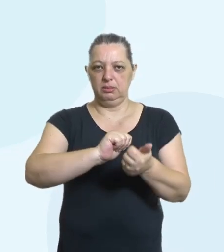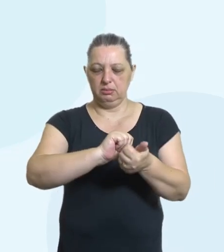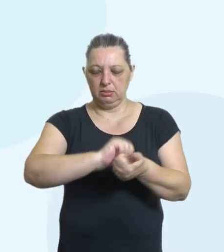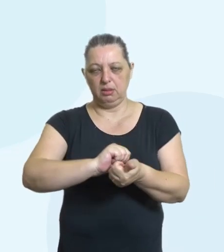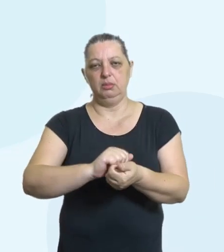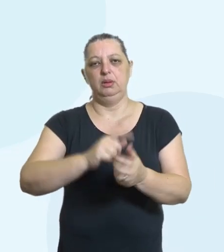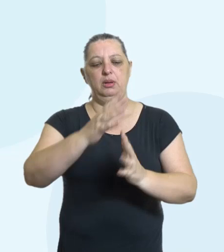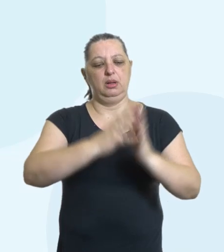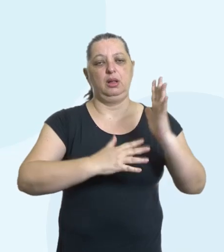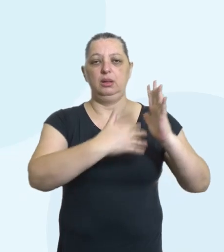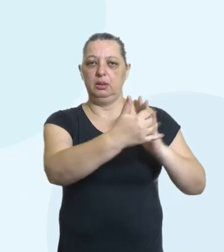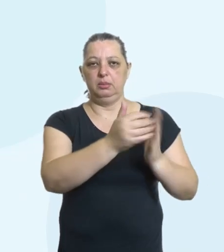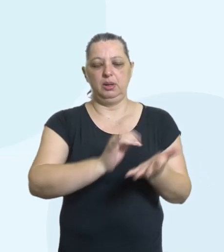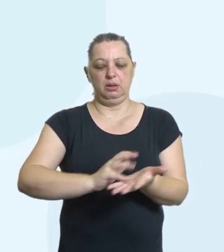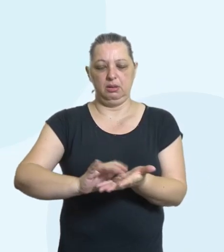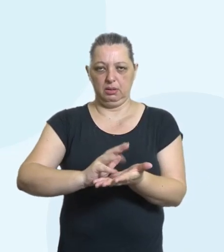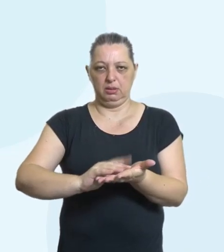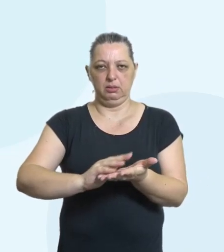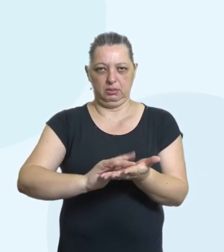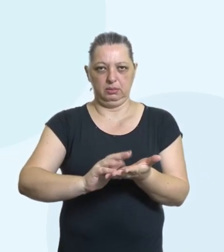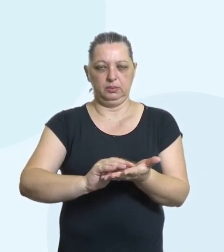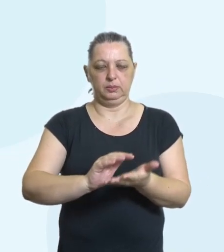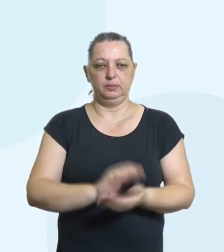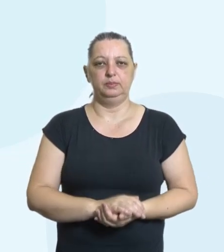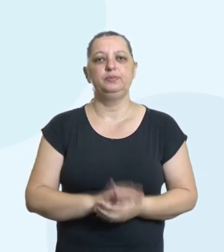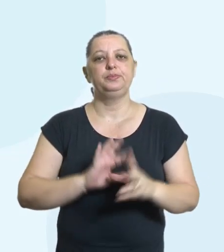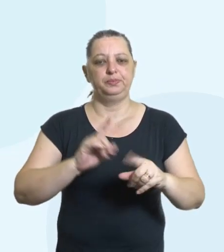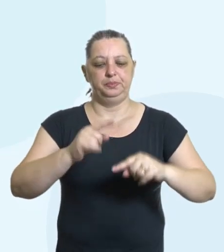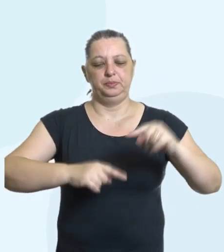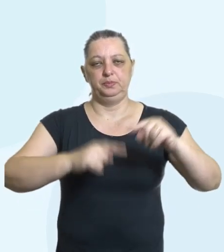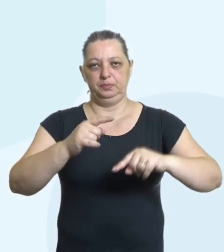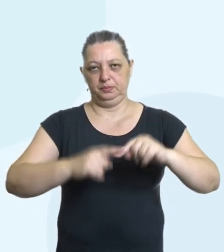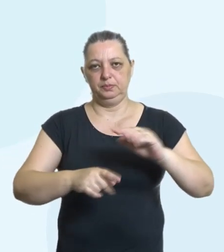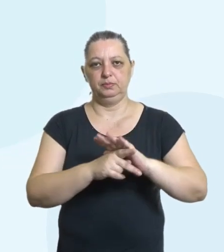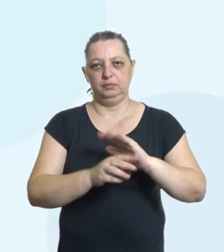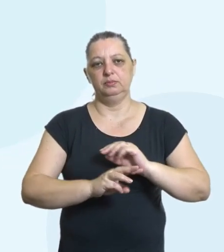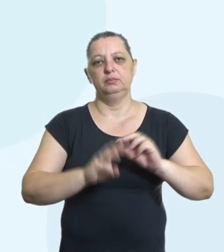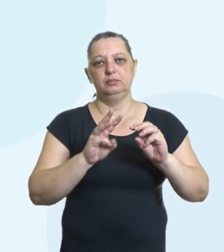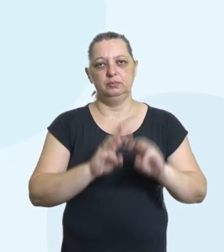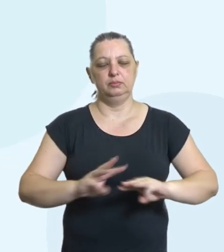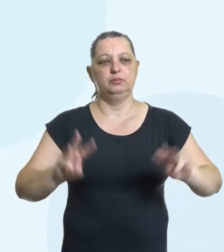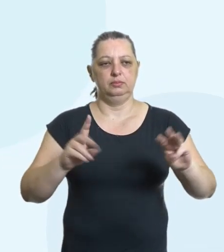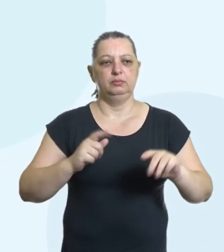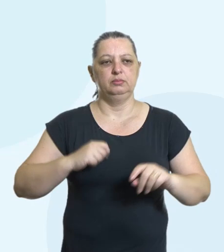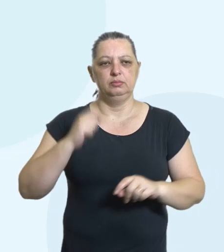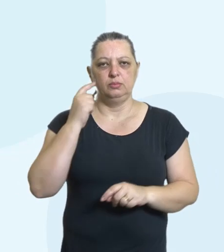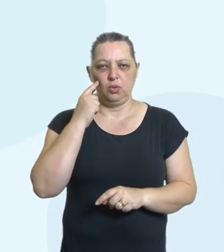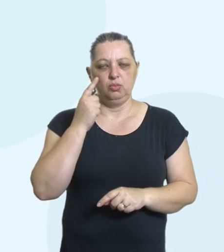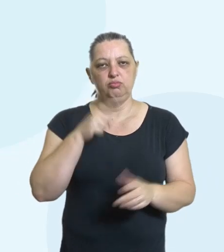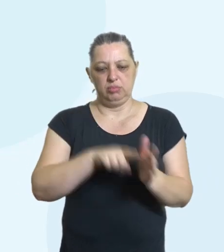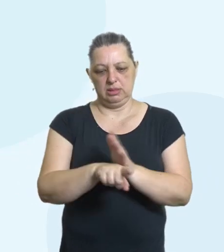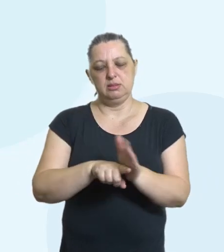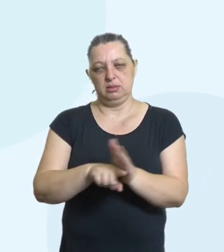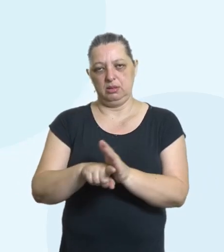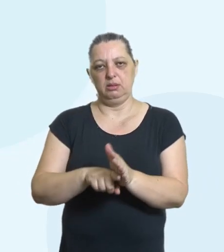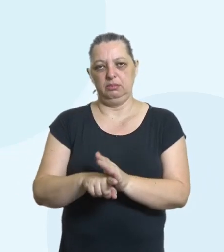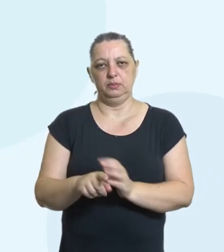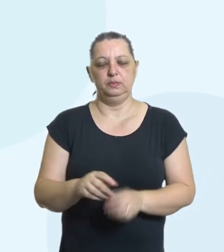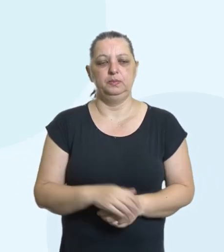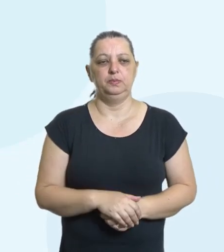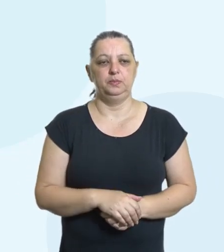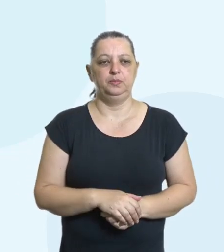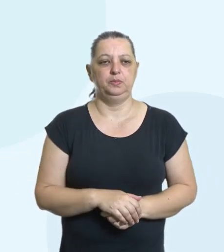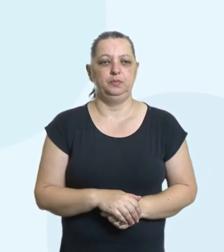Braille, em relevo e alguns outros materiais. O site está aí, vocês podem explorar.